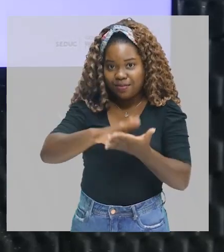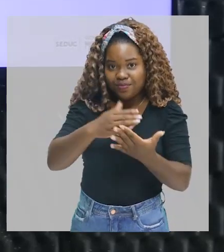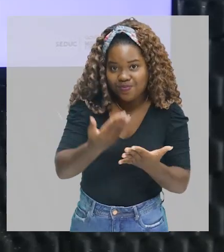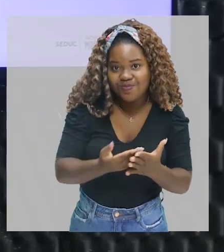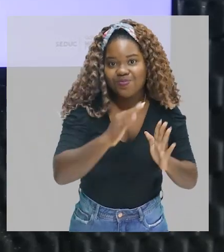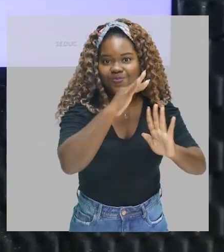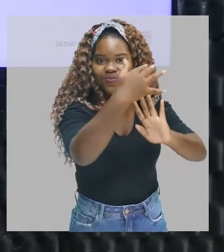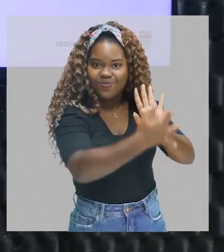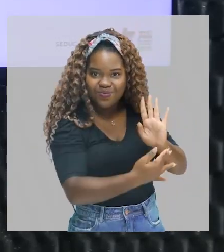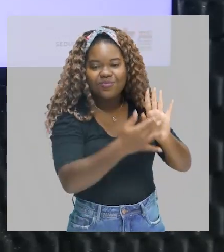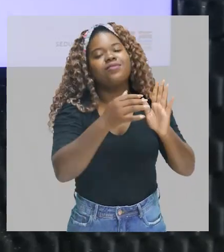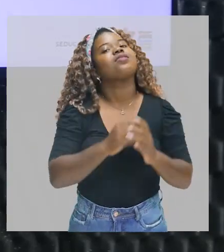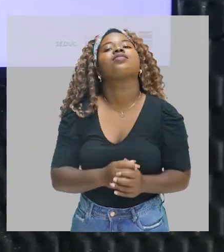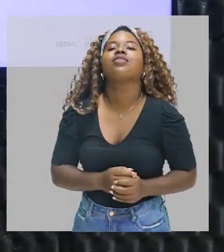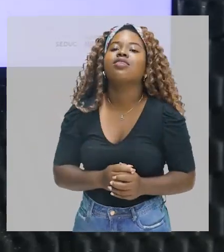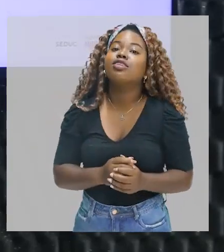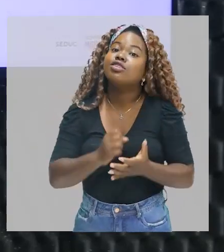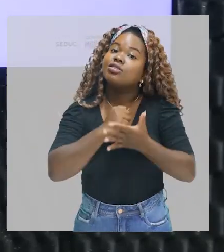contribuindo